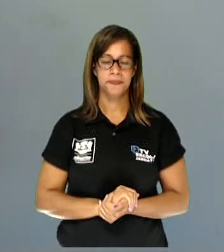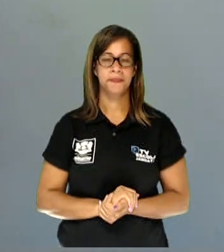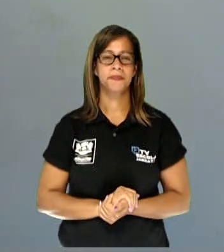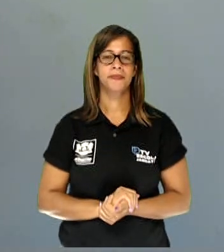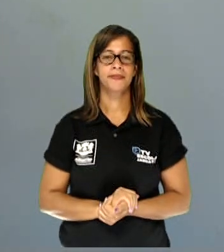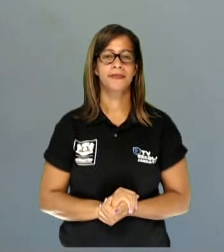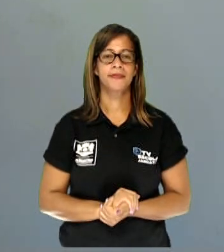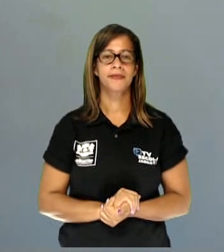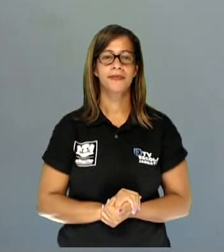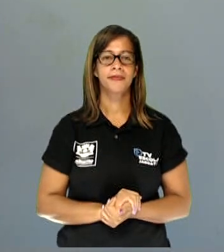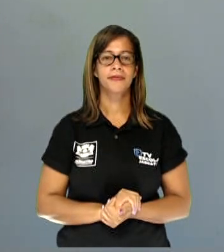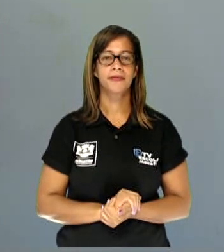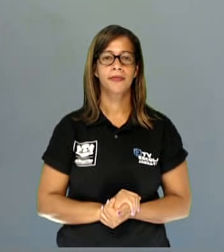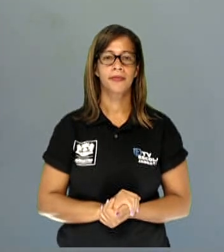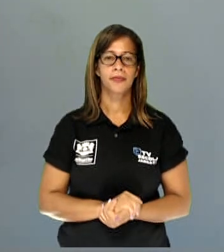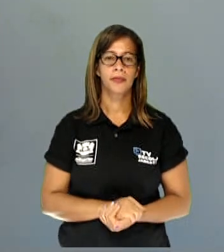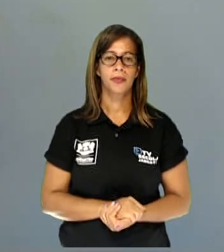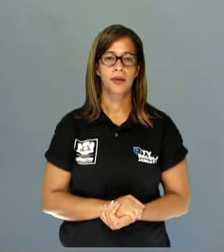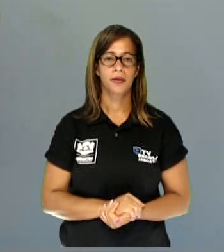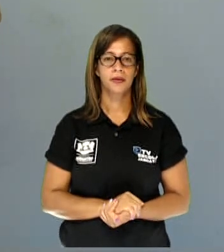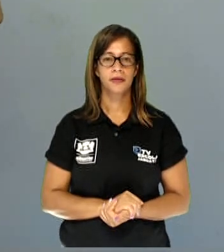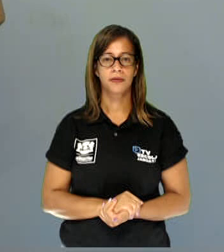hein? Vamos lá.